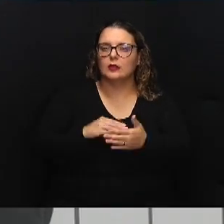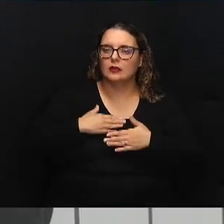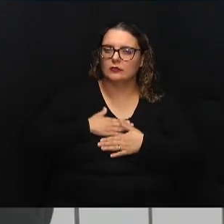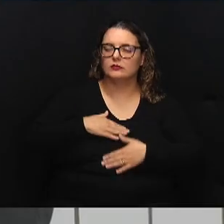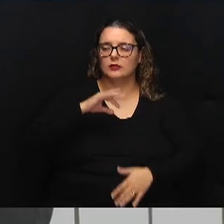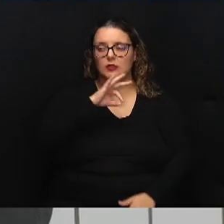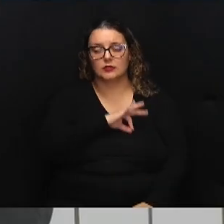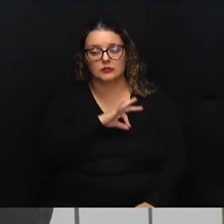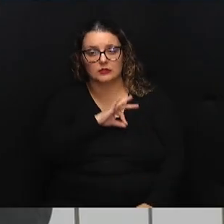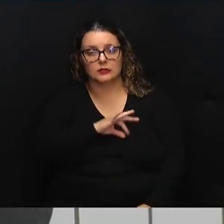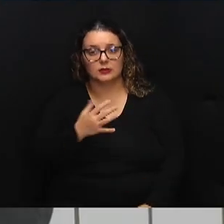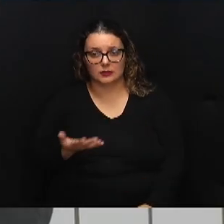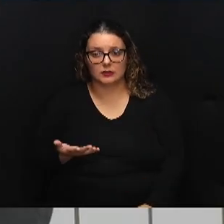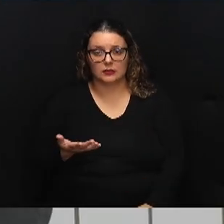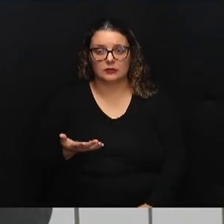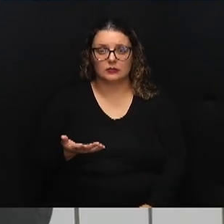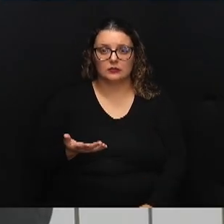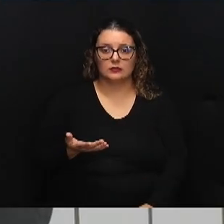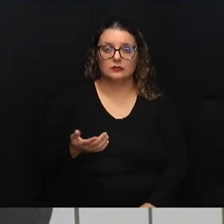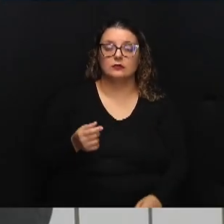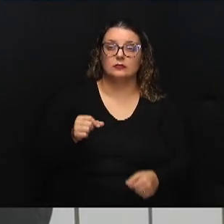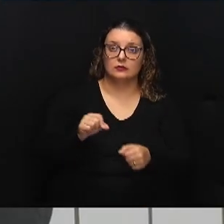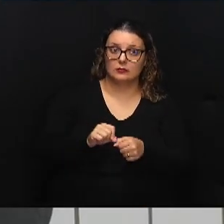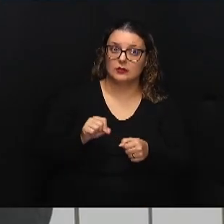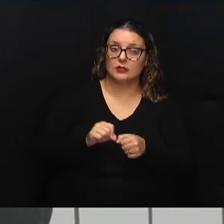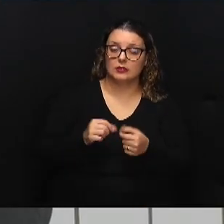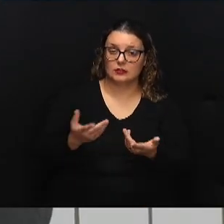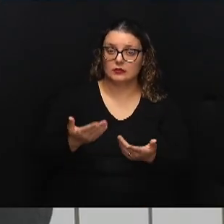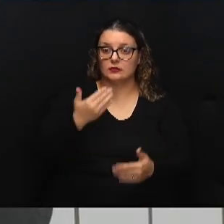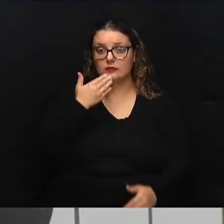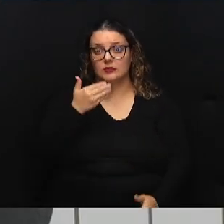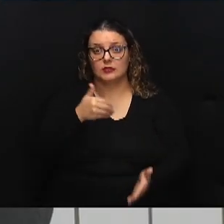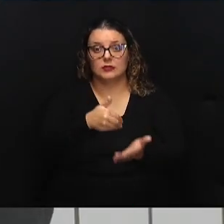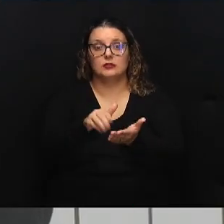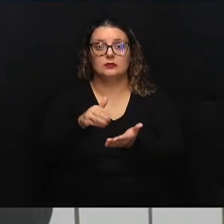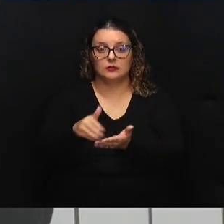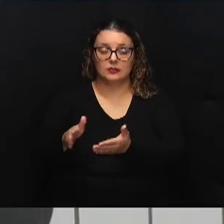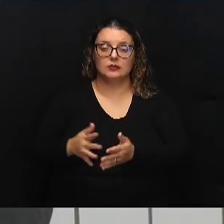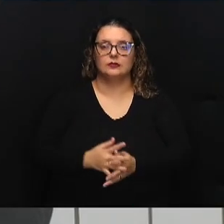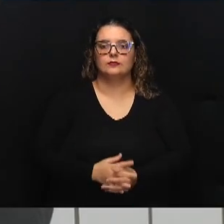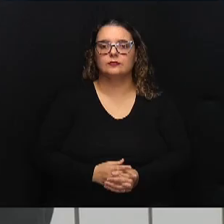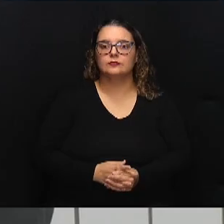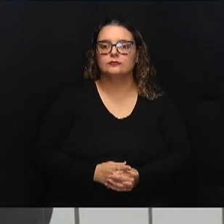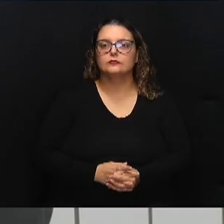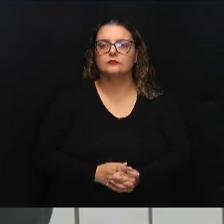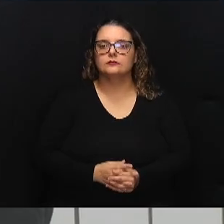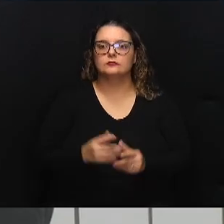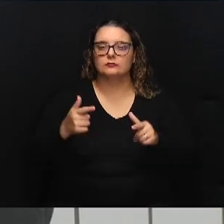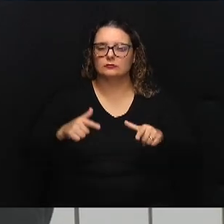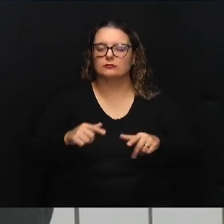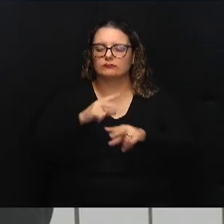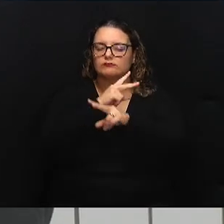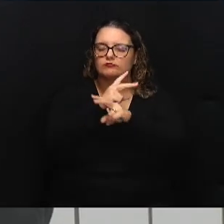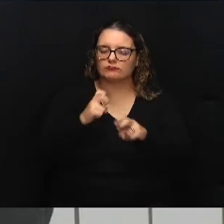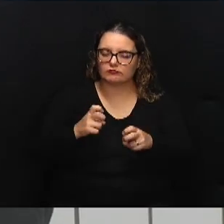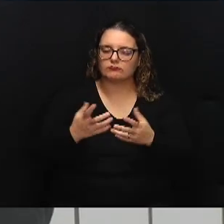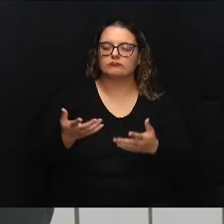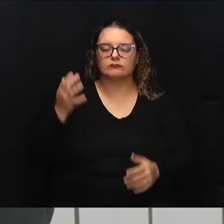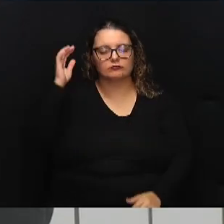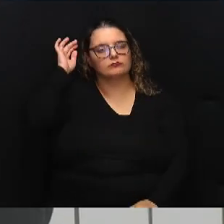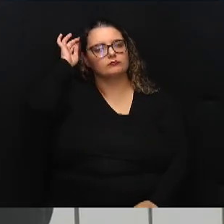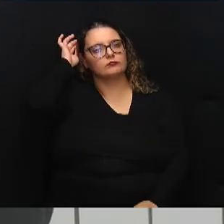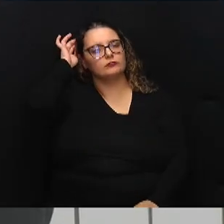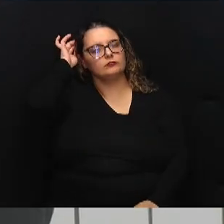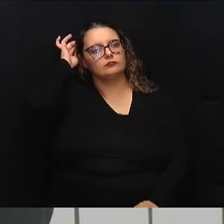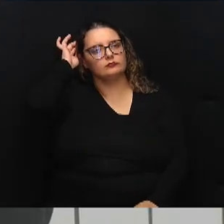salário, né, leva muitos pedidos de demissões, o ambiente tóxico, né,